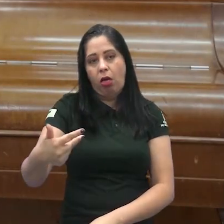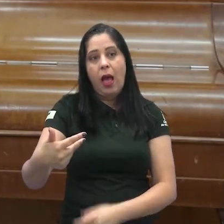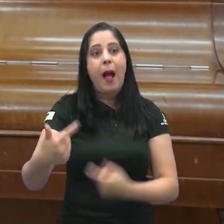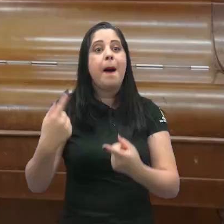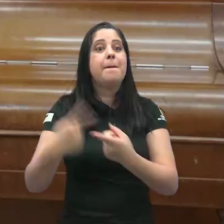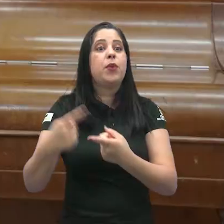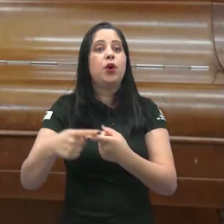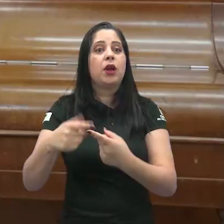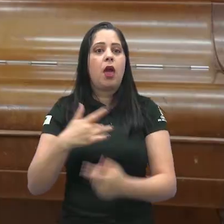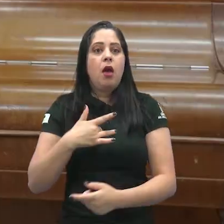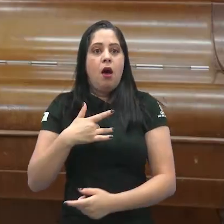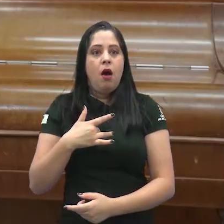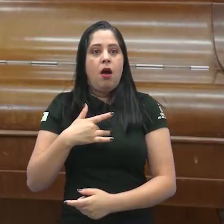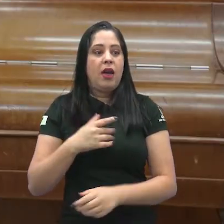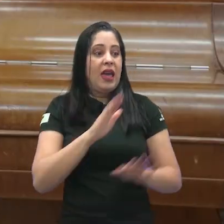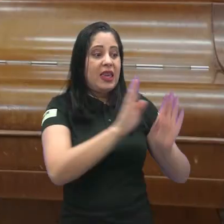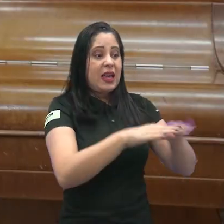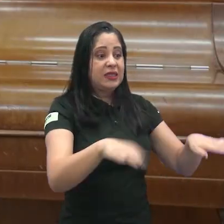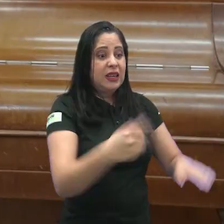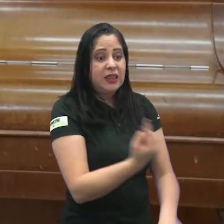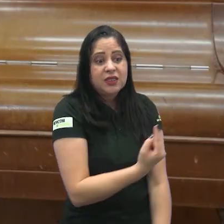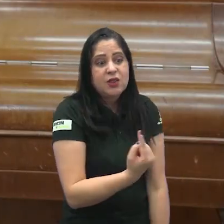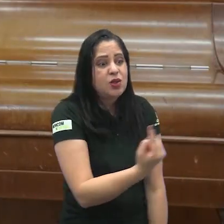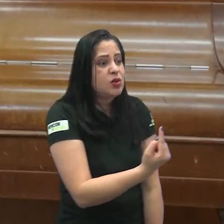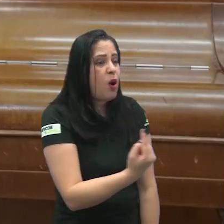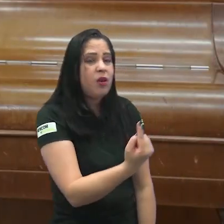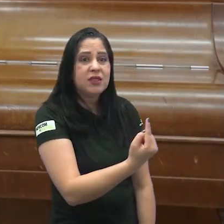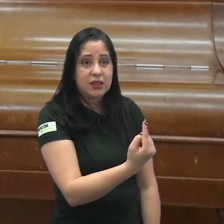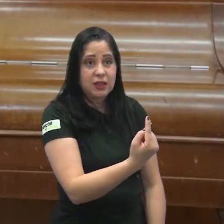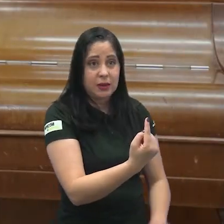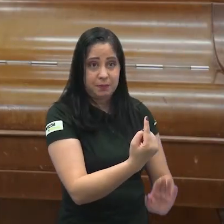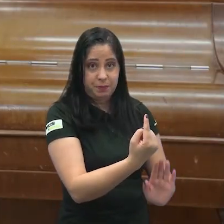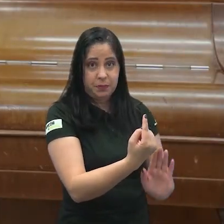cidade, abandonadas, né? E em